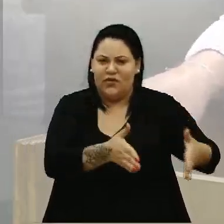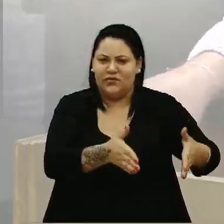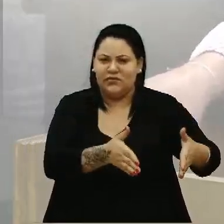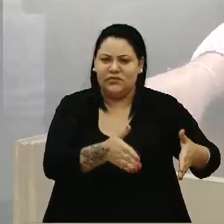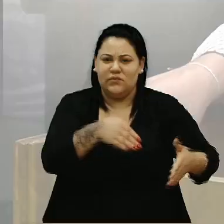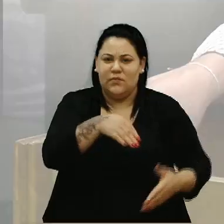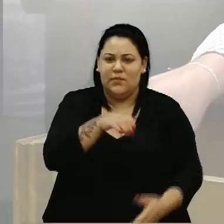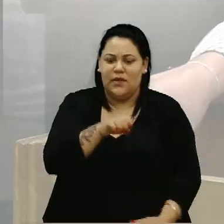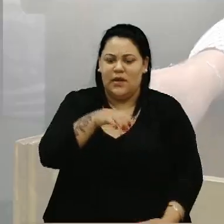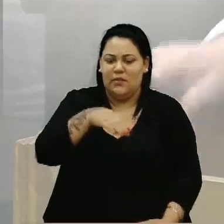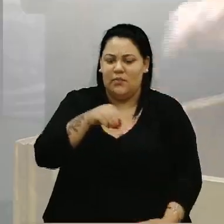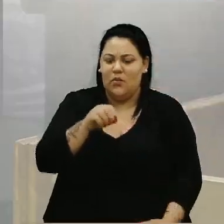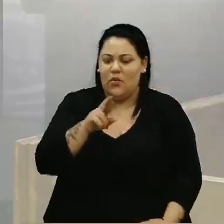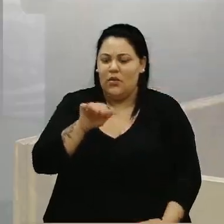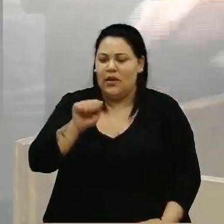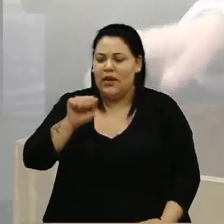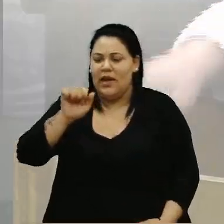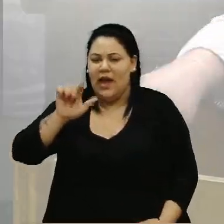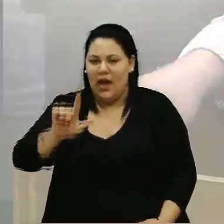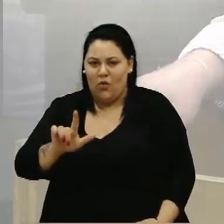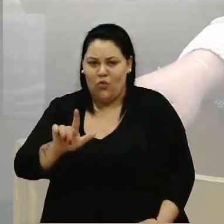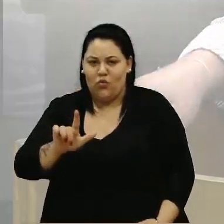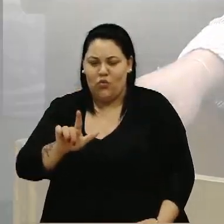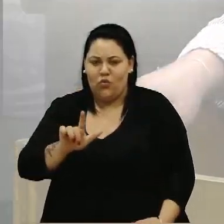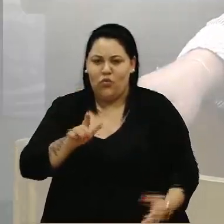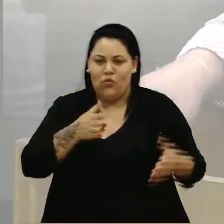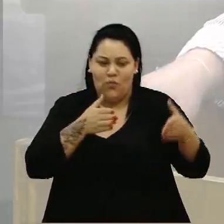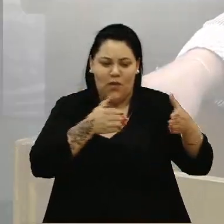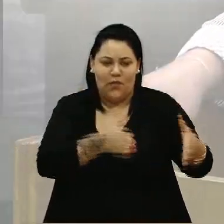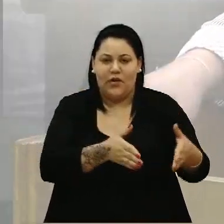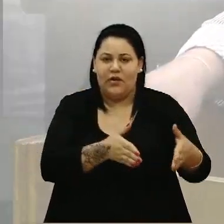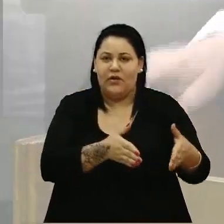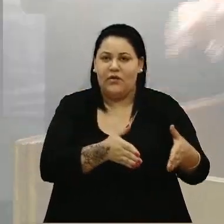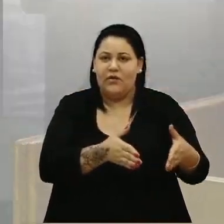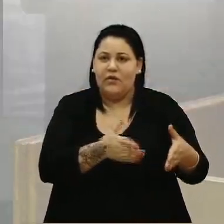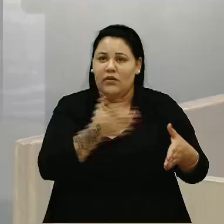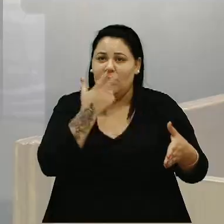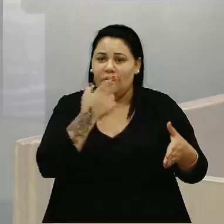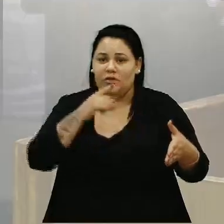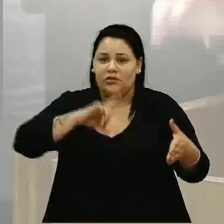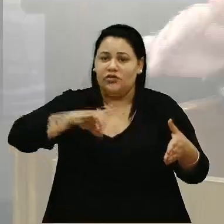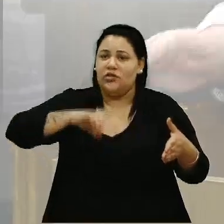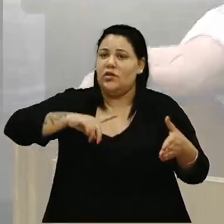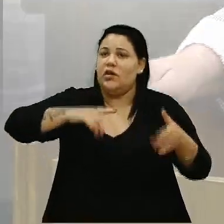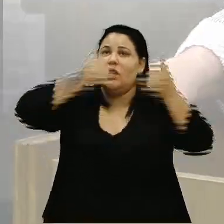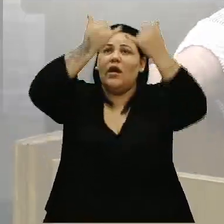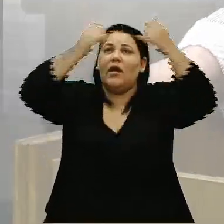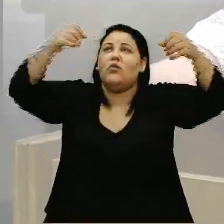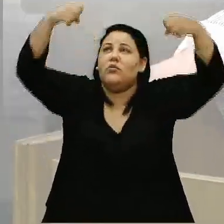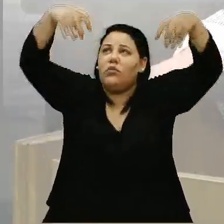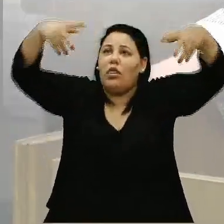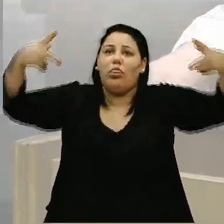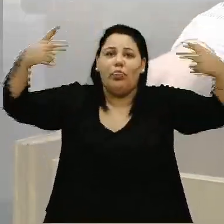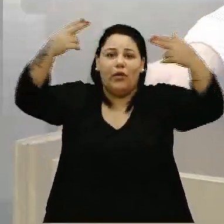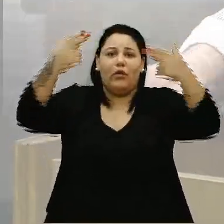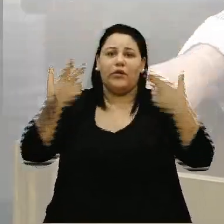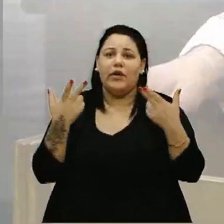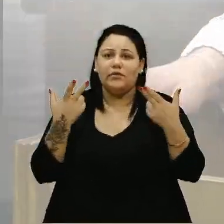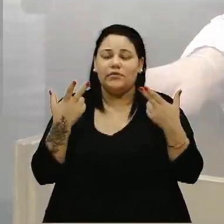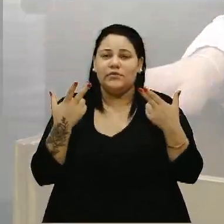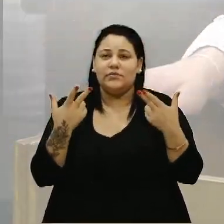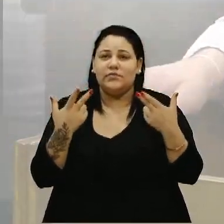memorial. O memorial parecia que tinham cortado a luz na frente toda, a